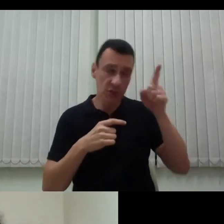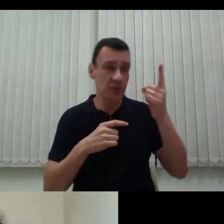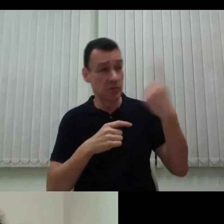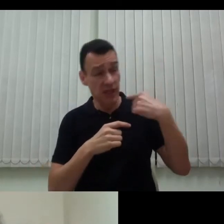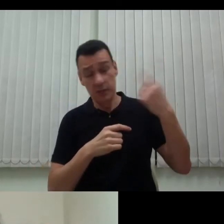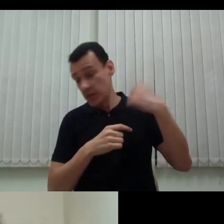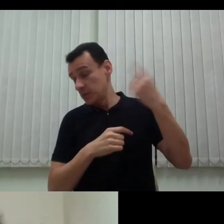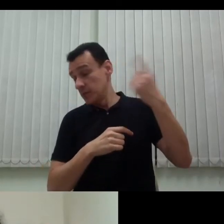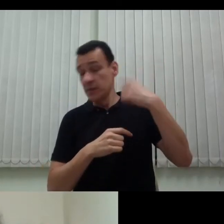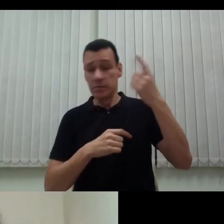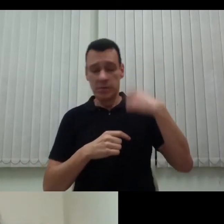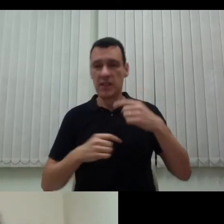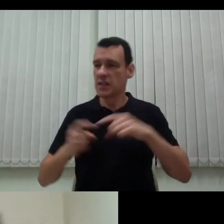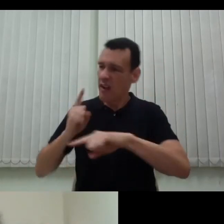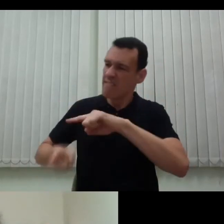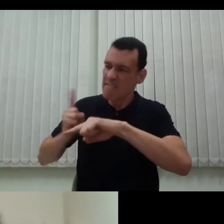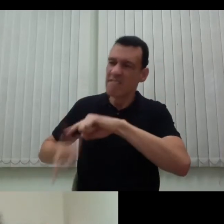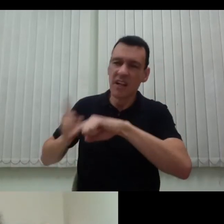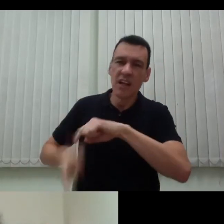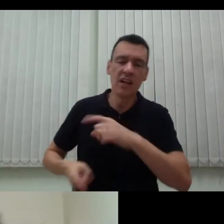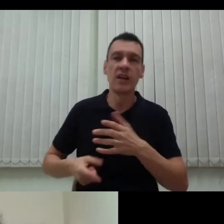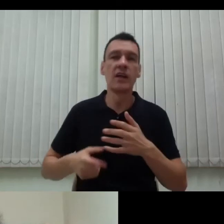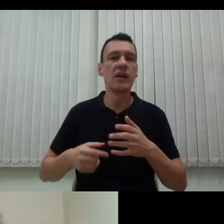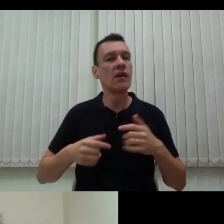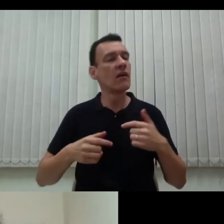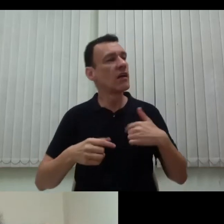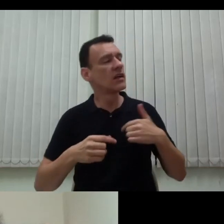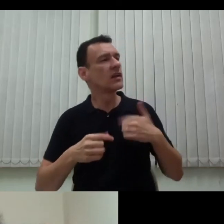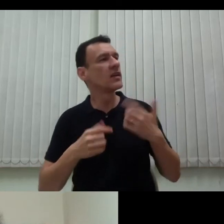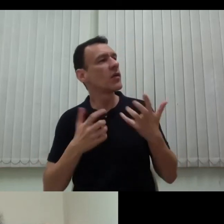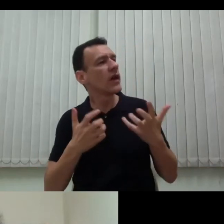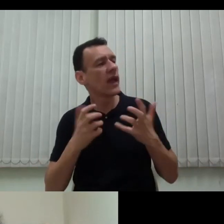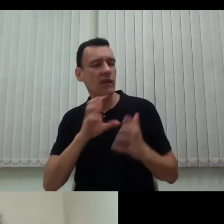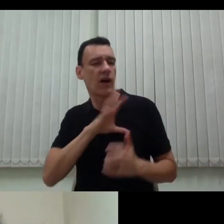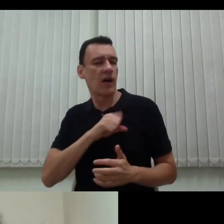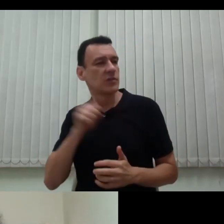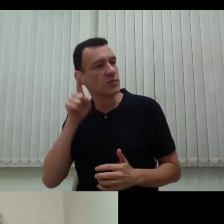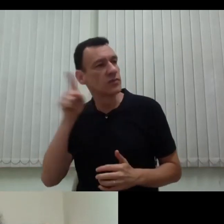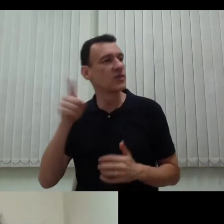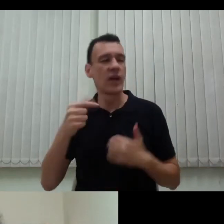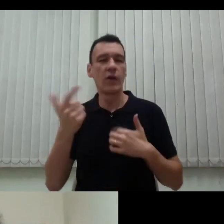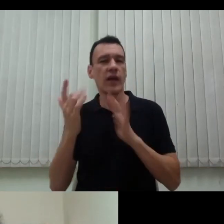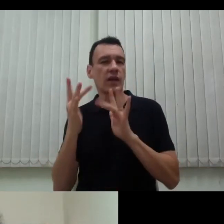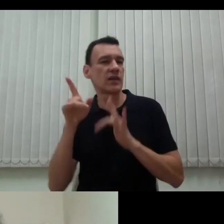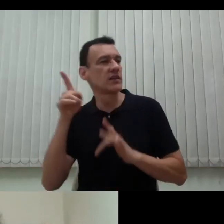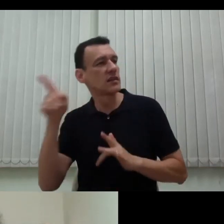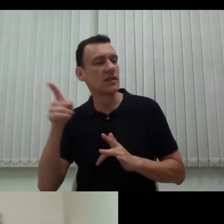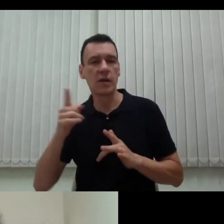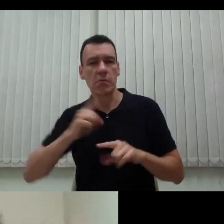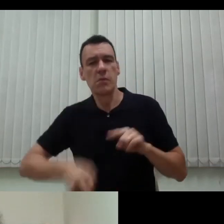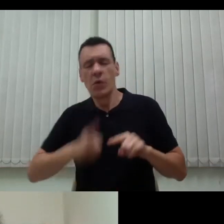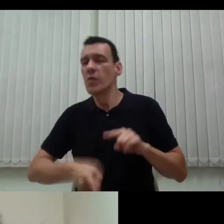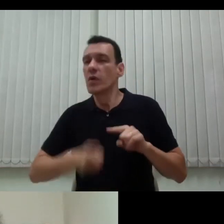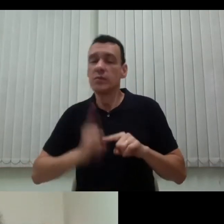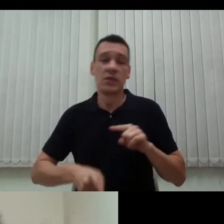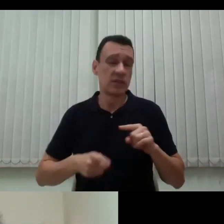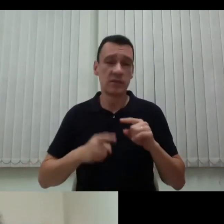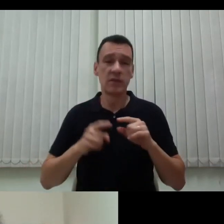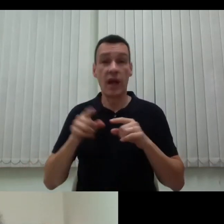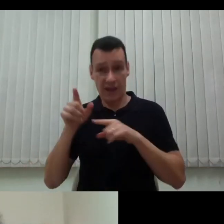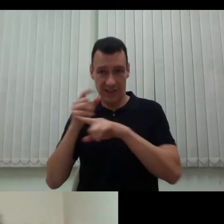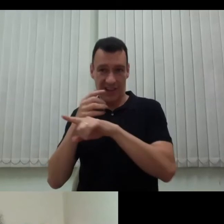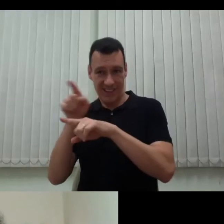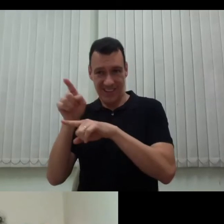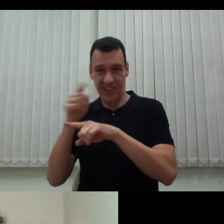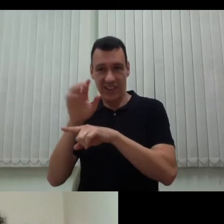e evita que ela viva um amor, né, e seja feliz com o Tancredo.